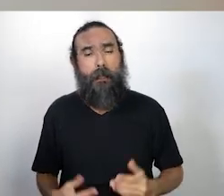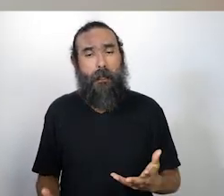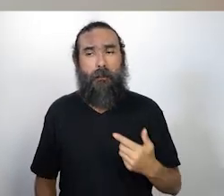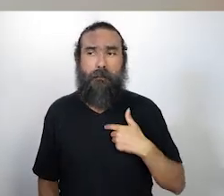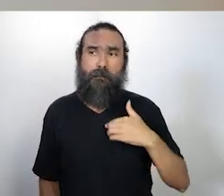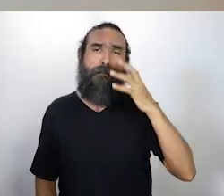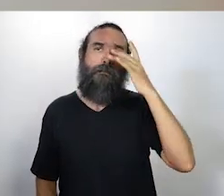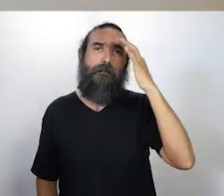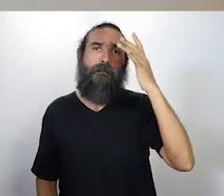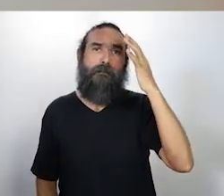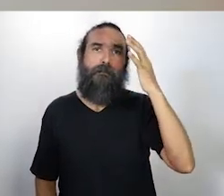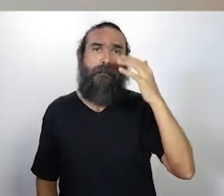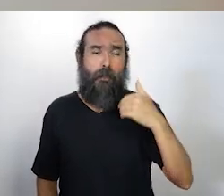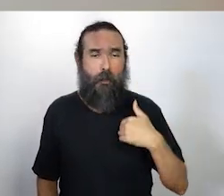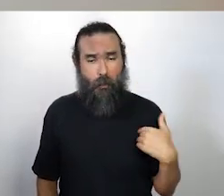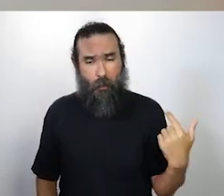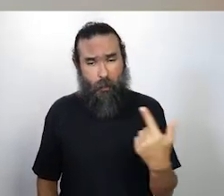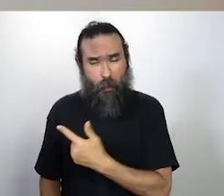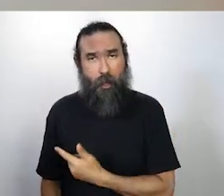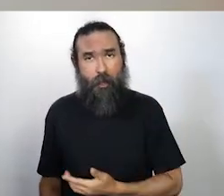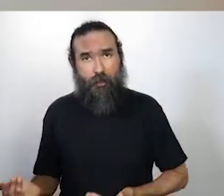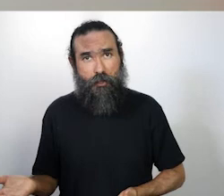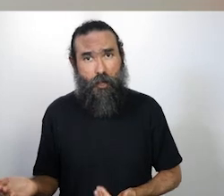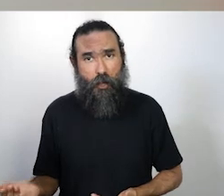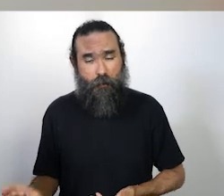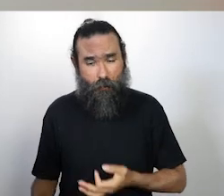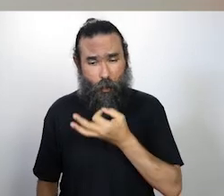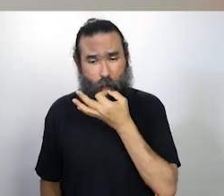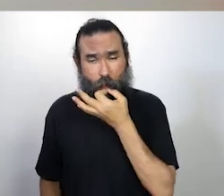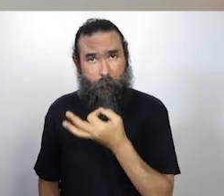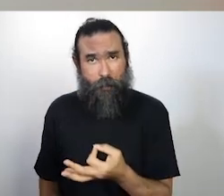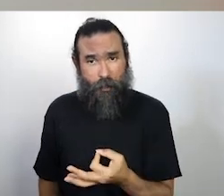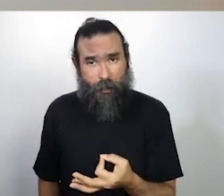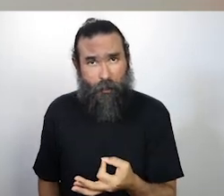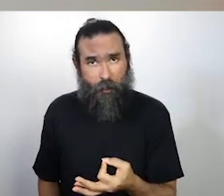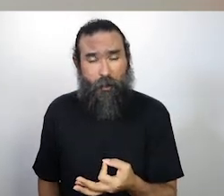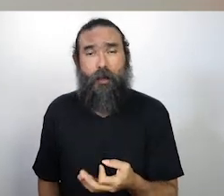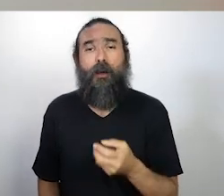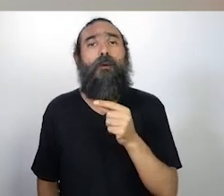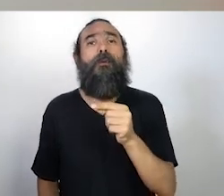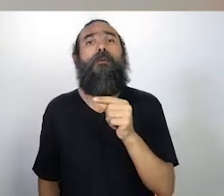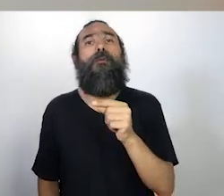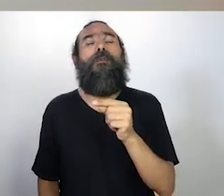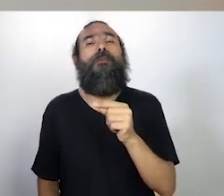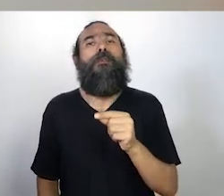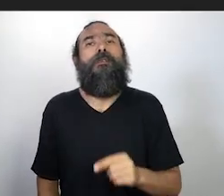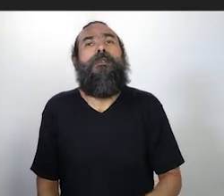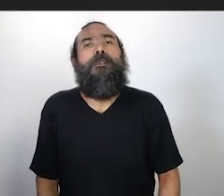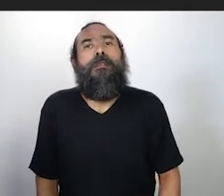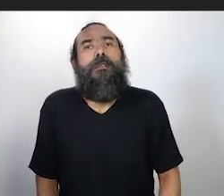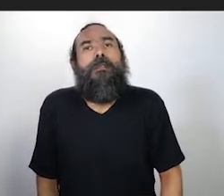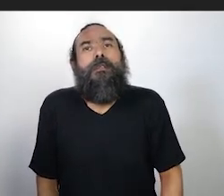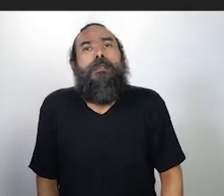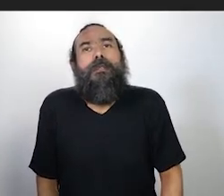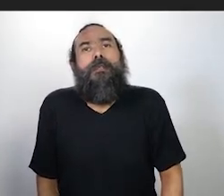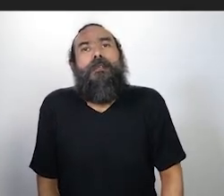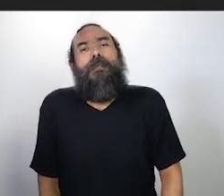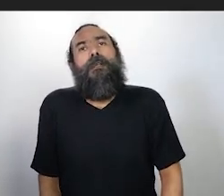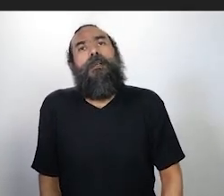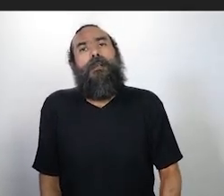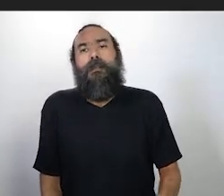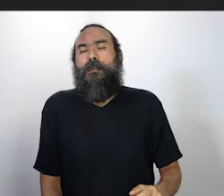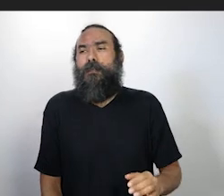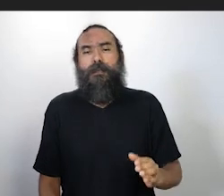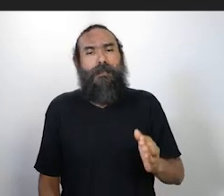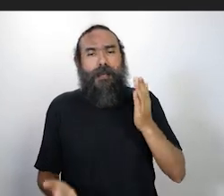Eu fiquei pensando o seguinte, o nosso lugar de fala hoje é um lugar de dizer o seguinte,